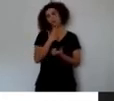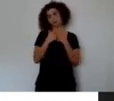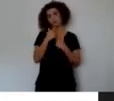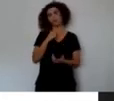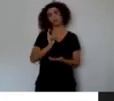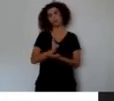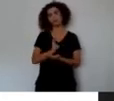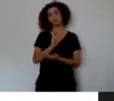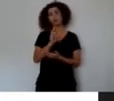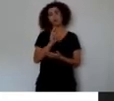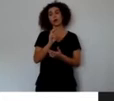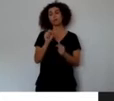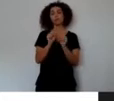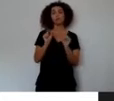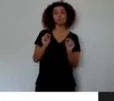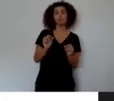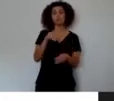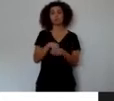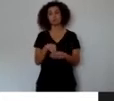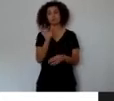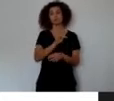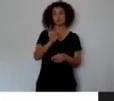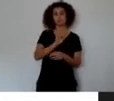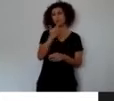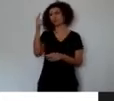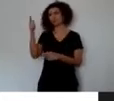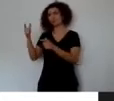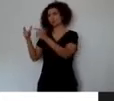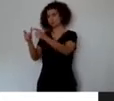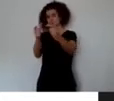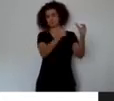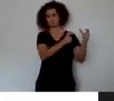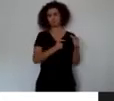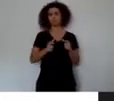em ações, assim, dentro da instituição e fora dela também, que envolva esse tema.